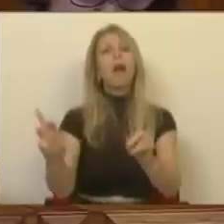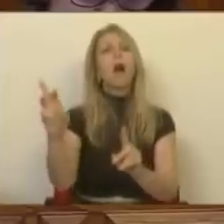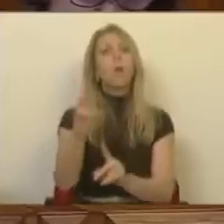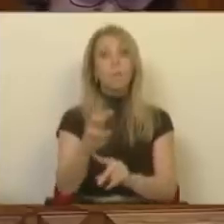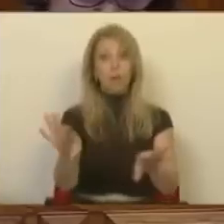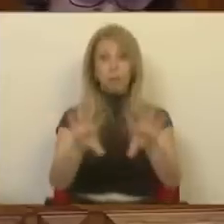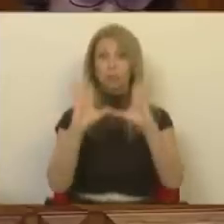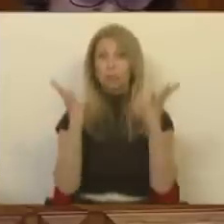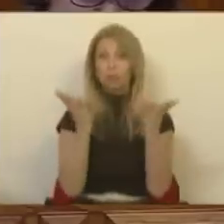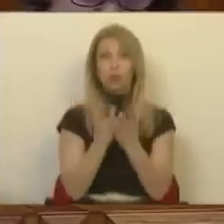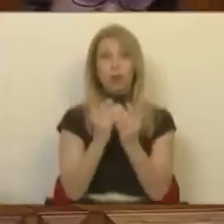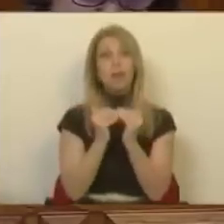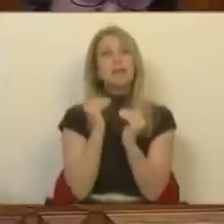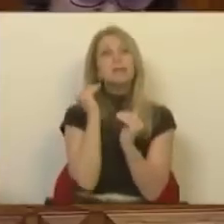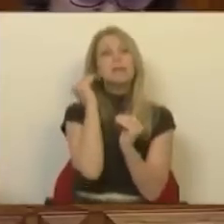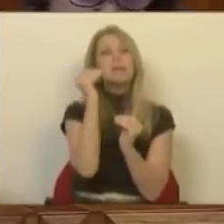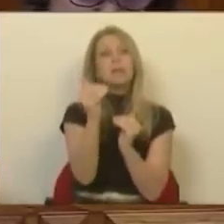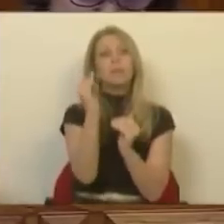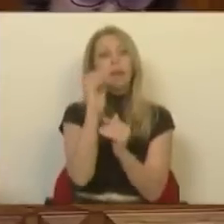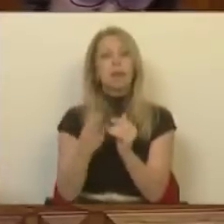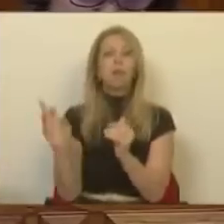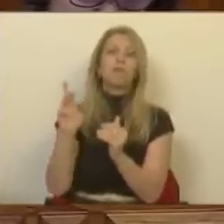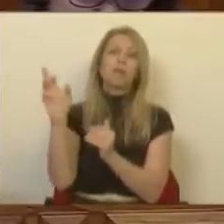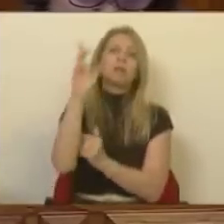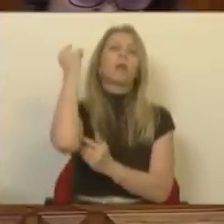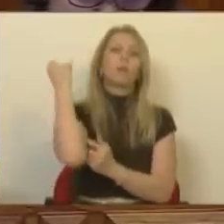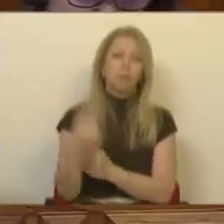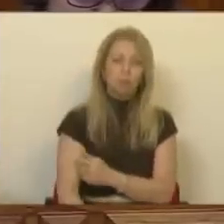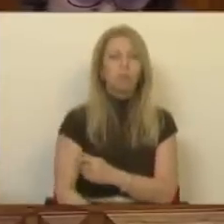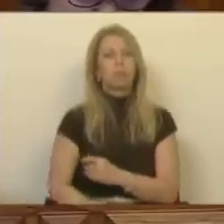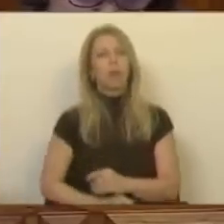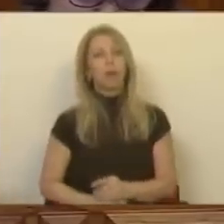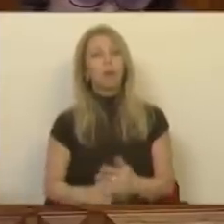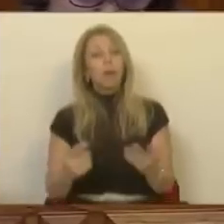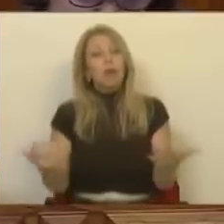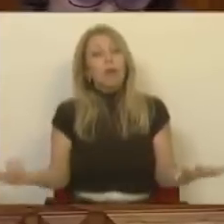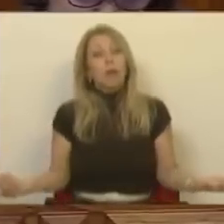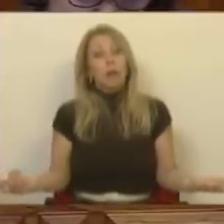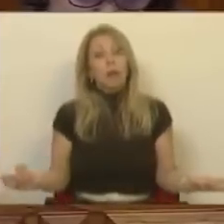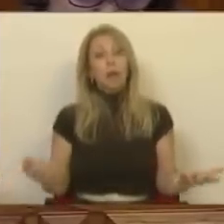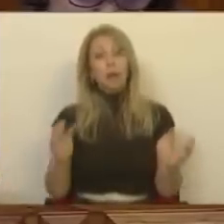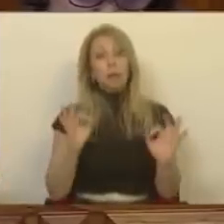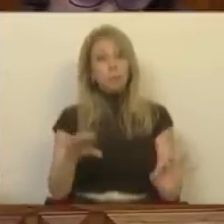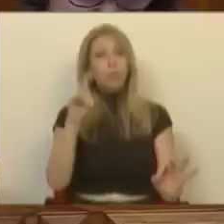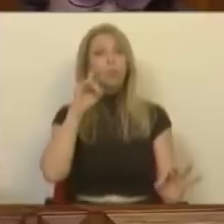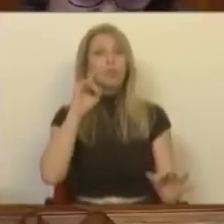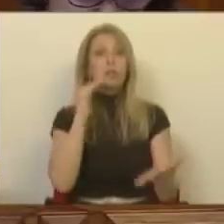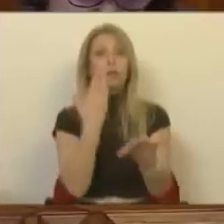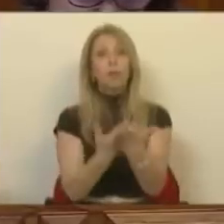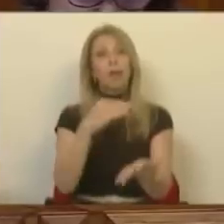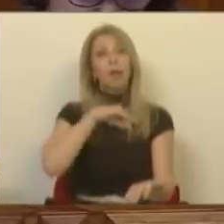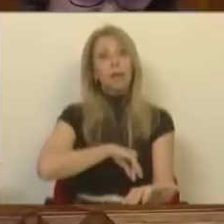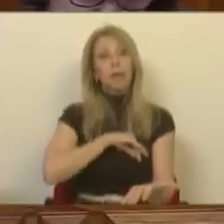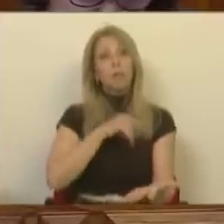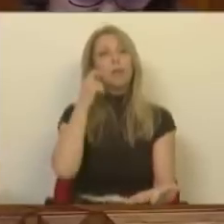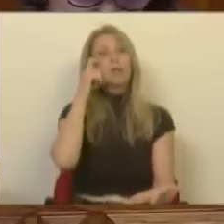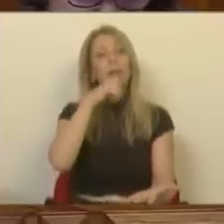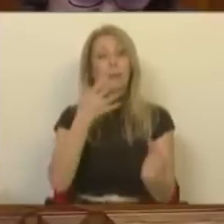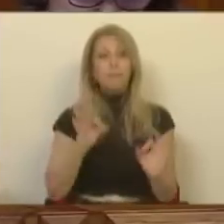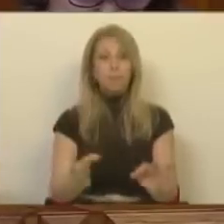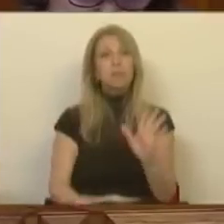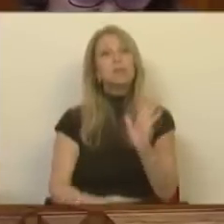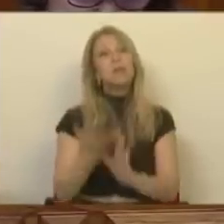genericamente acima da inflação e portanto foi trata-se de proteger os rendimentos de quem mais